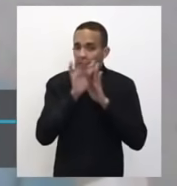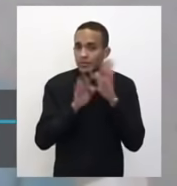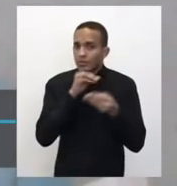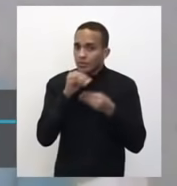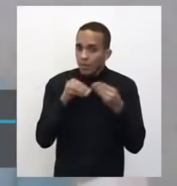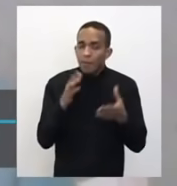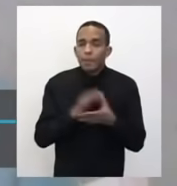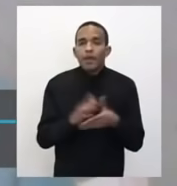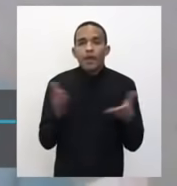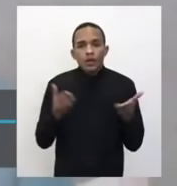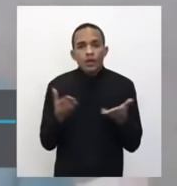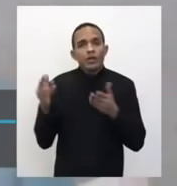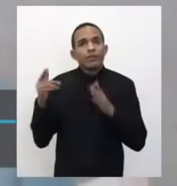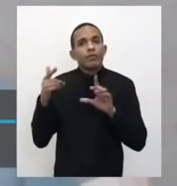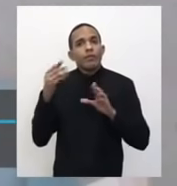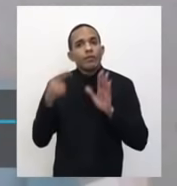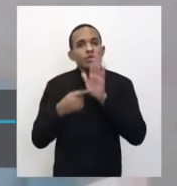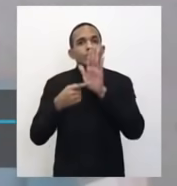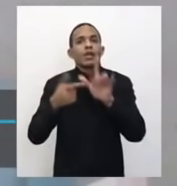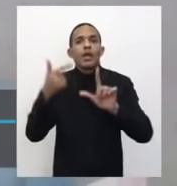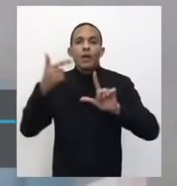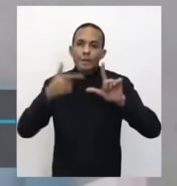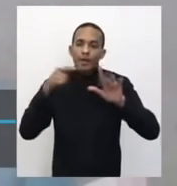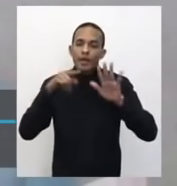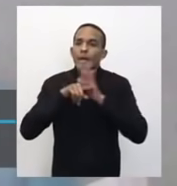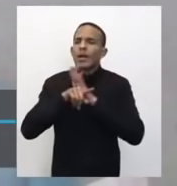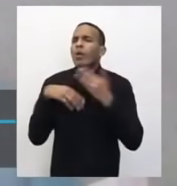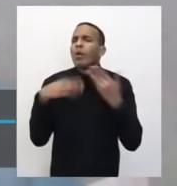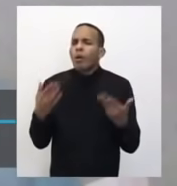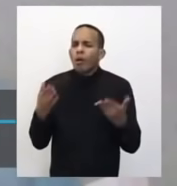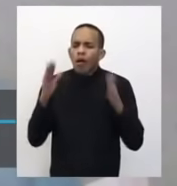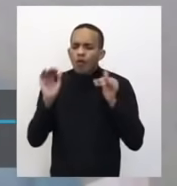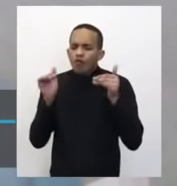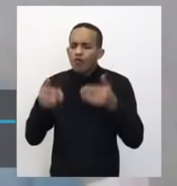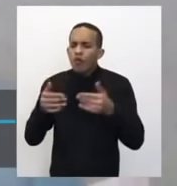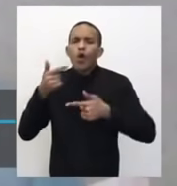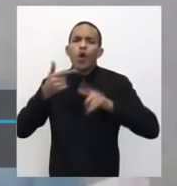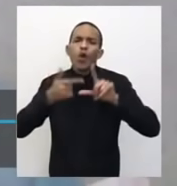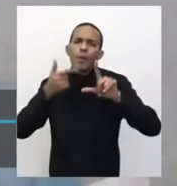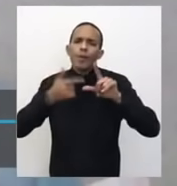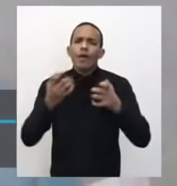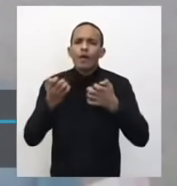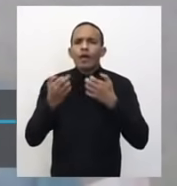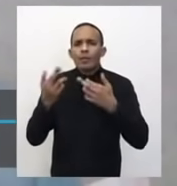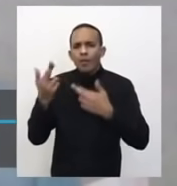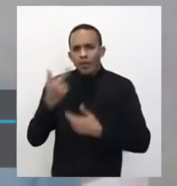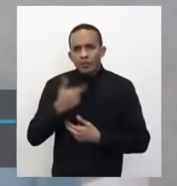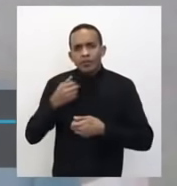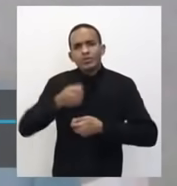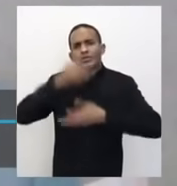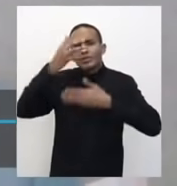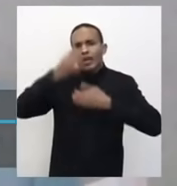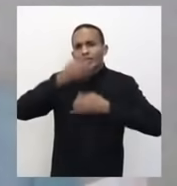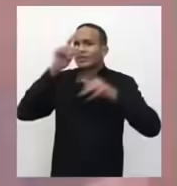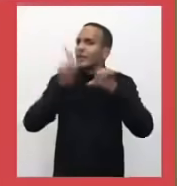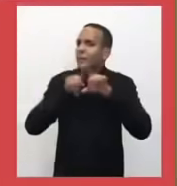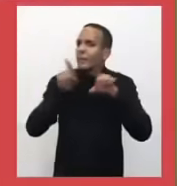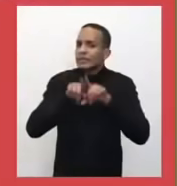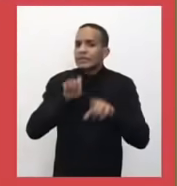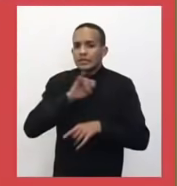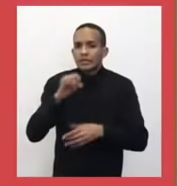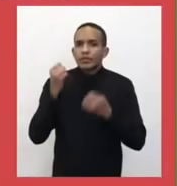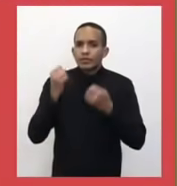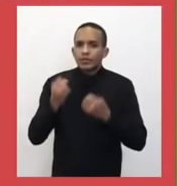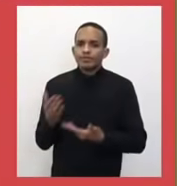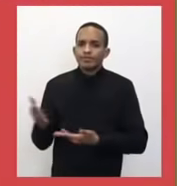continuar, eu vou mostrar um meme para vocês e eu vou perguntar qual a intenção desse meme. E eu quero que vocês me respondam no chat também. Se puder, por favor,